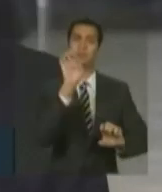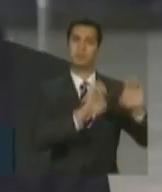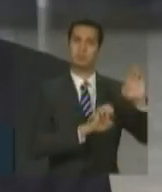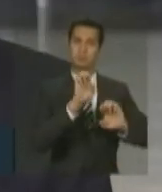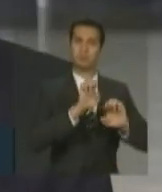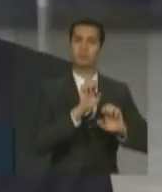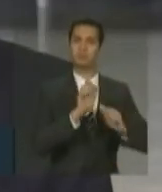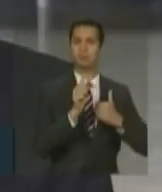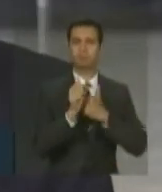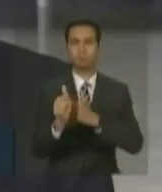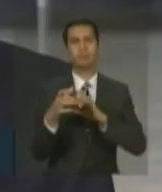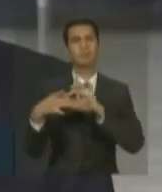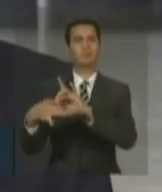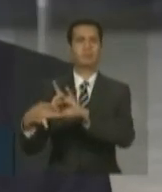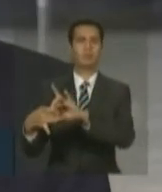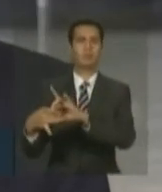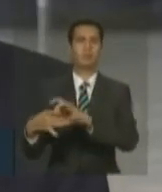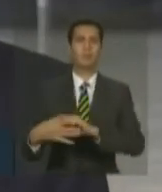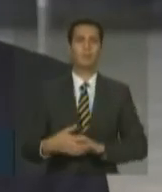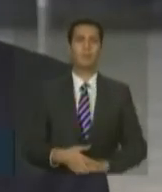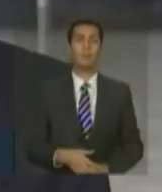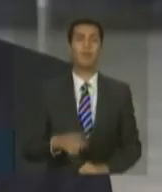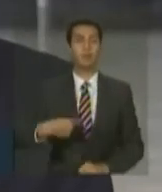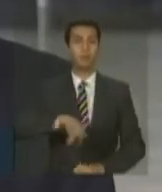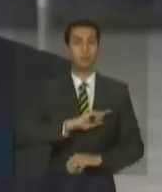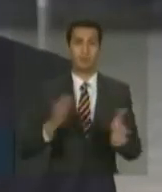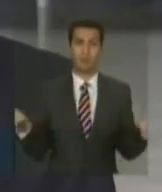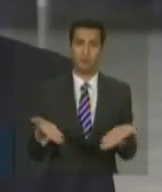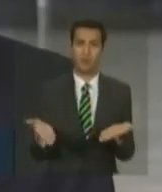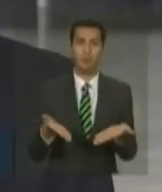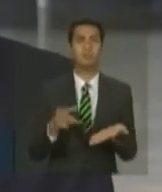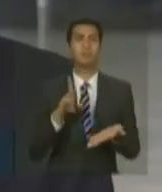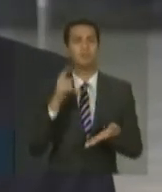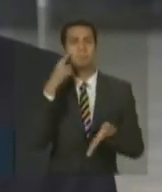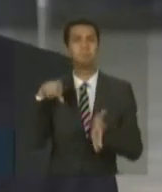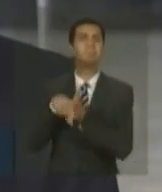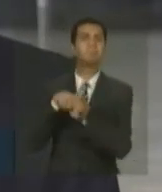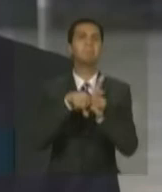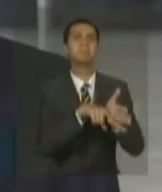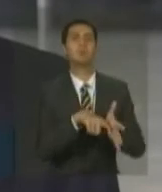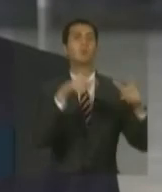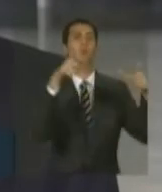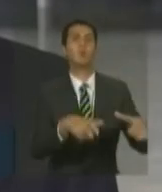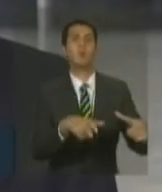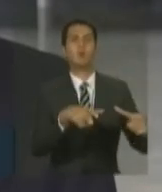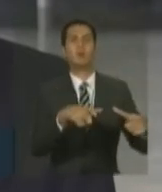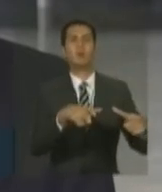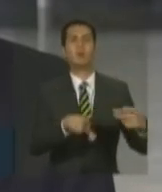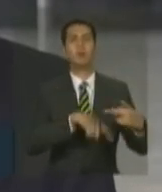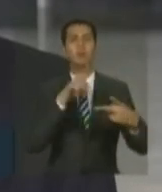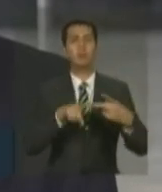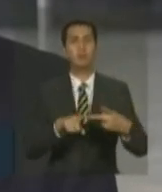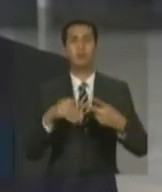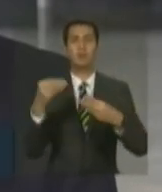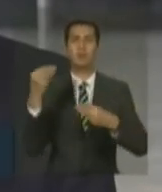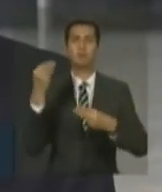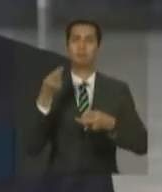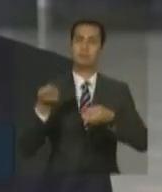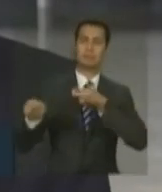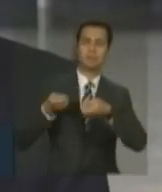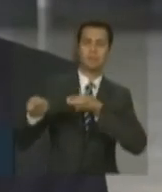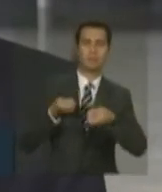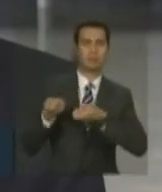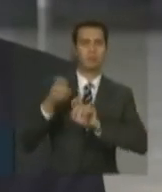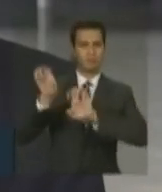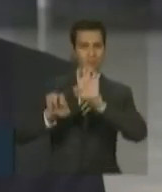nós estamos numa fase de concluir a apreciação das áreas, de negociar com os parceiros brasileiros que